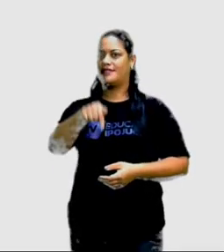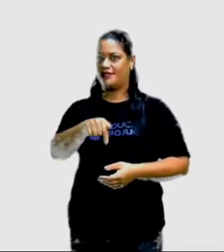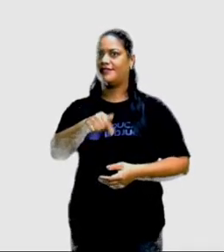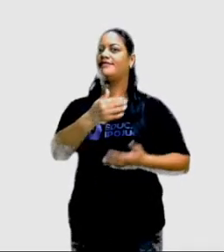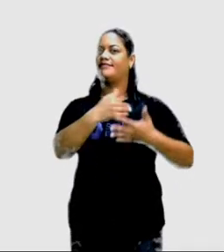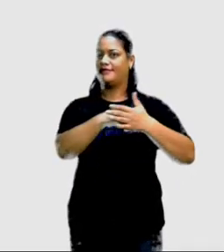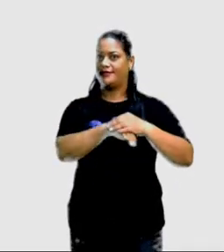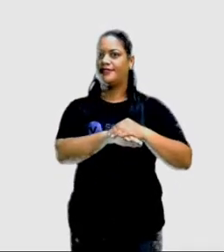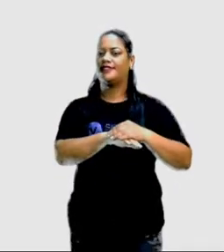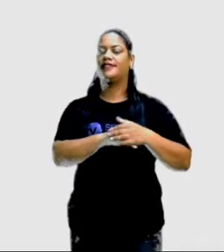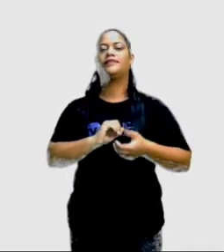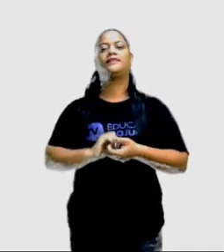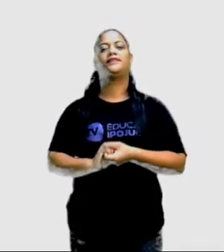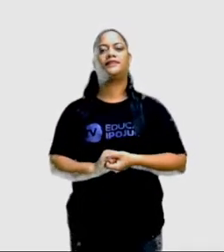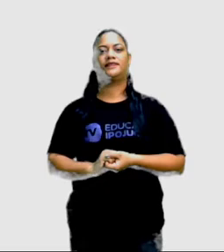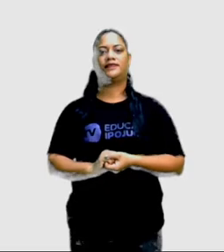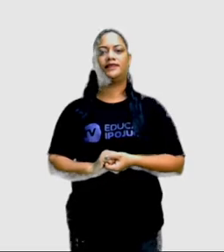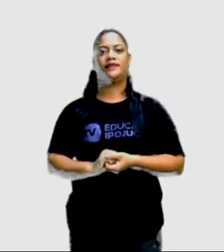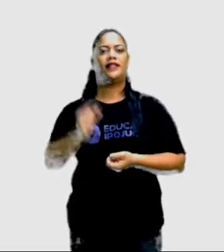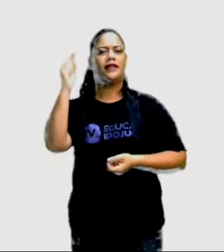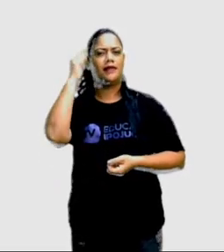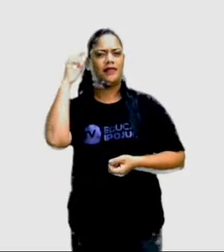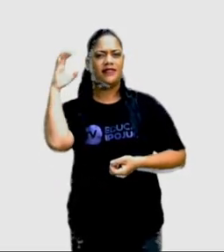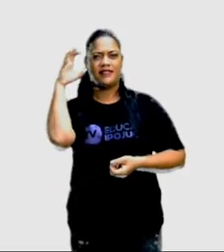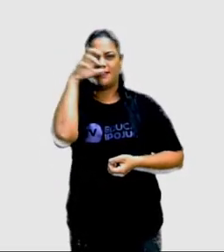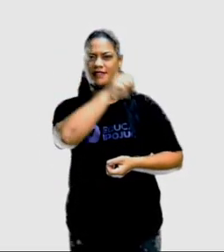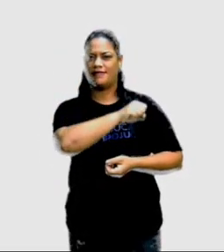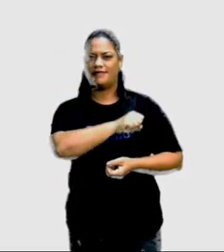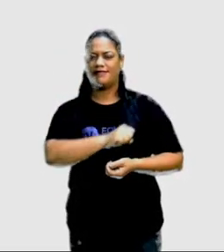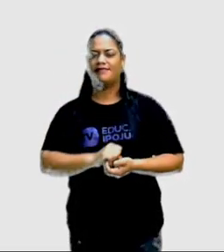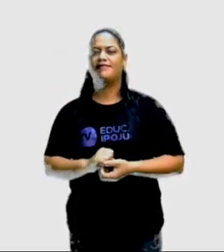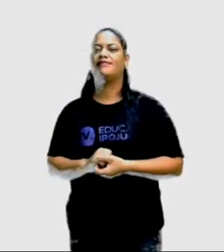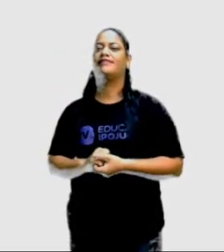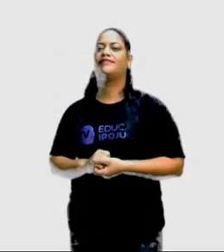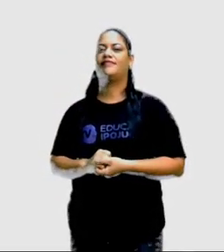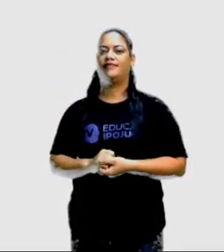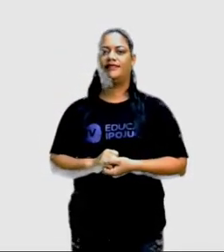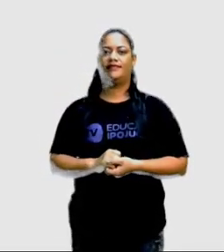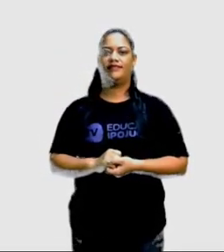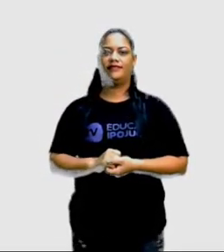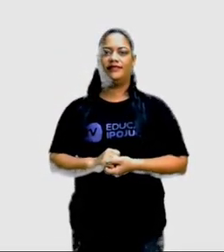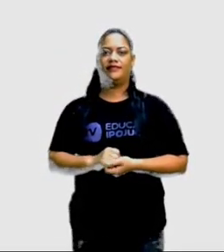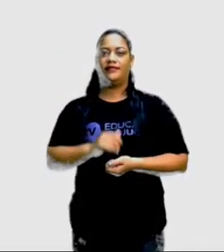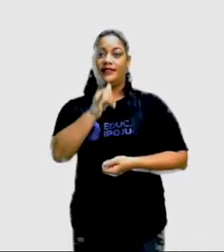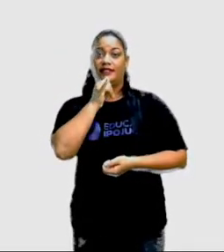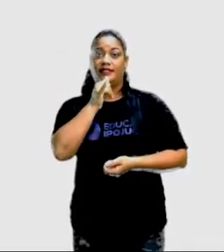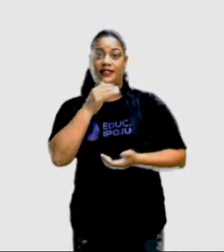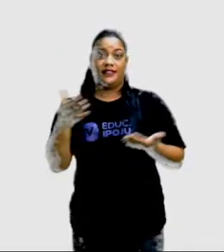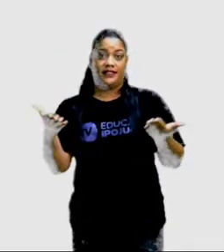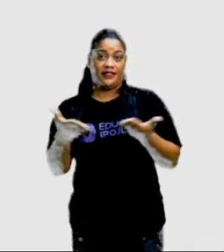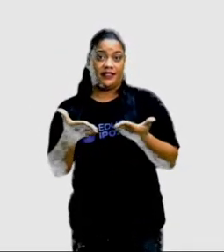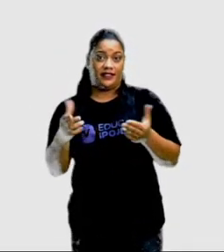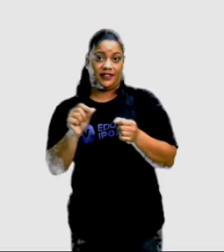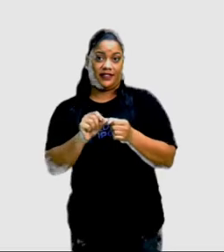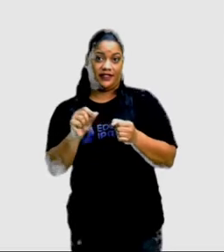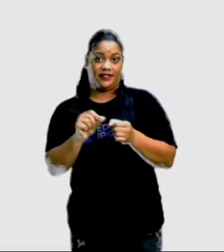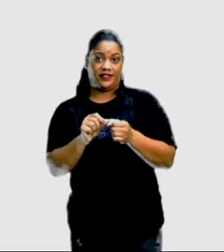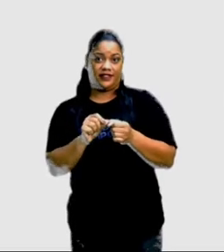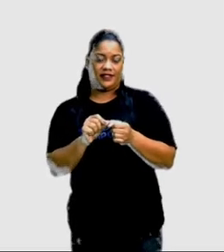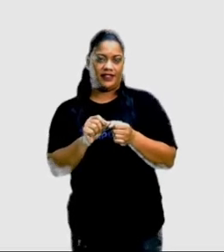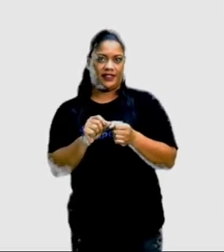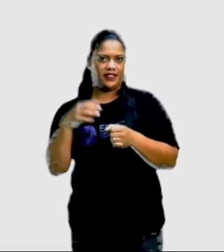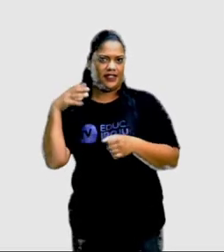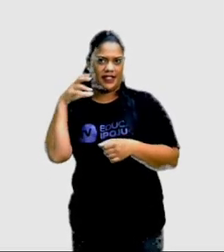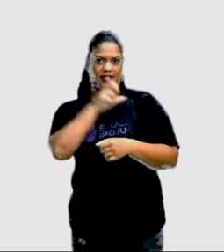balas. Portanto, pense rápido e calcule mentalmente. Esse exemplo agora, a gente vai calcular mentalmente